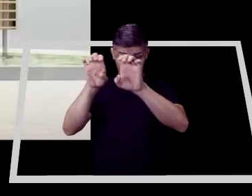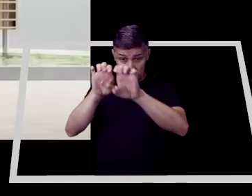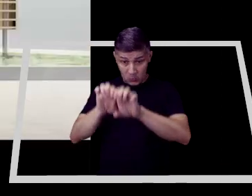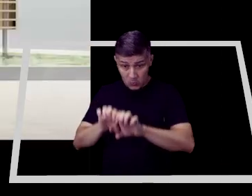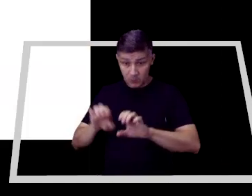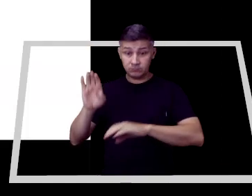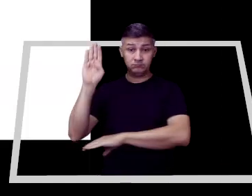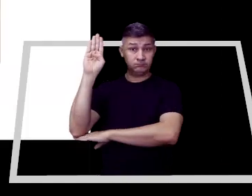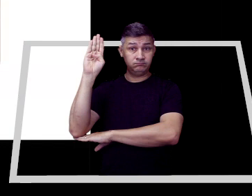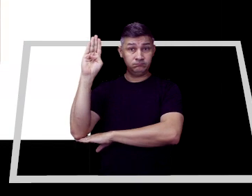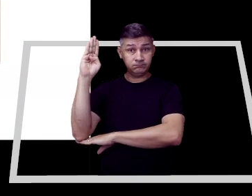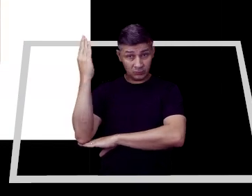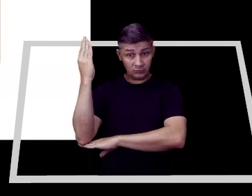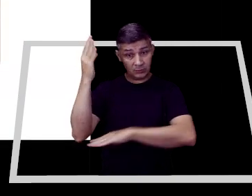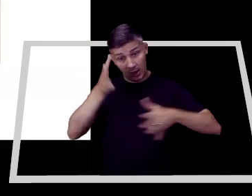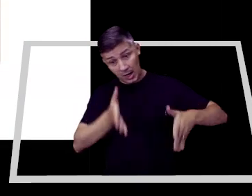própria estrutura